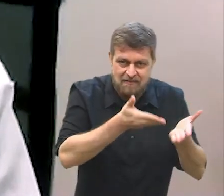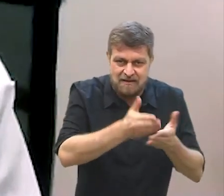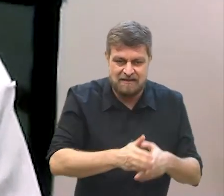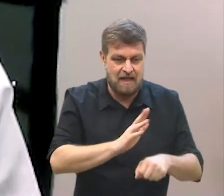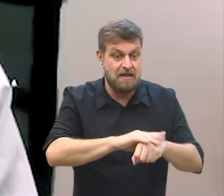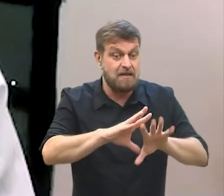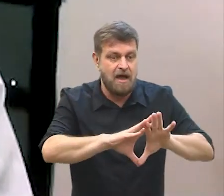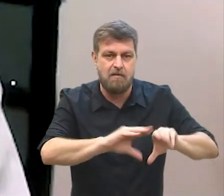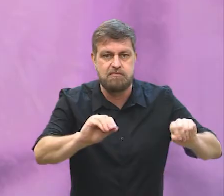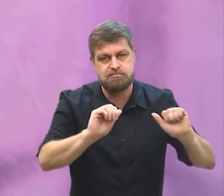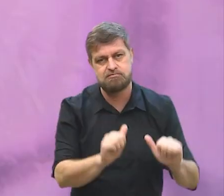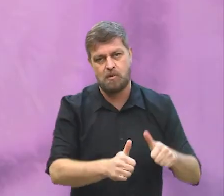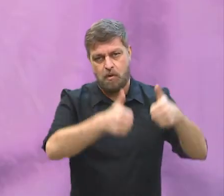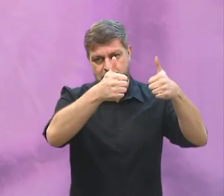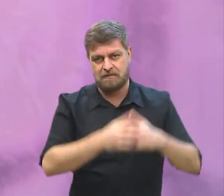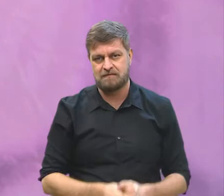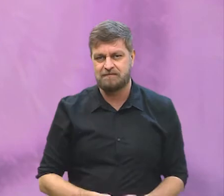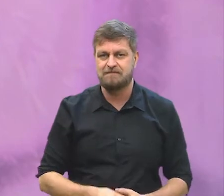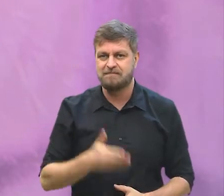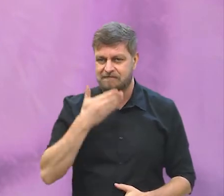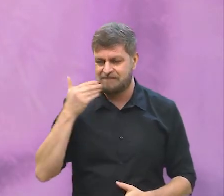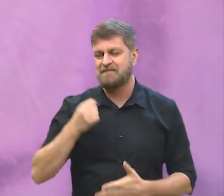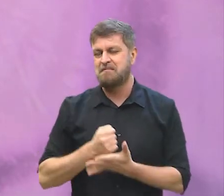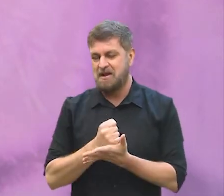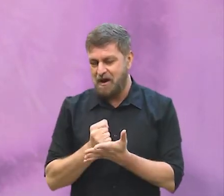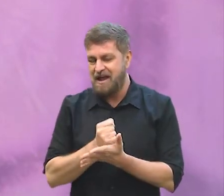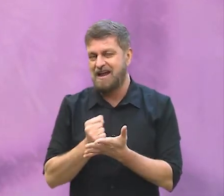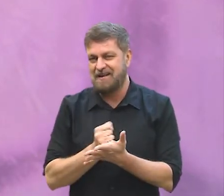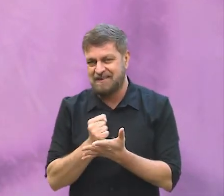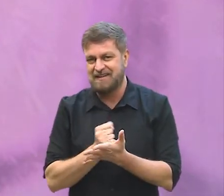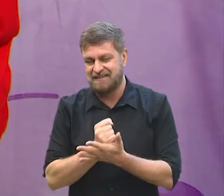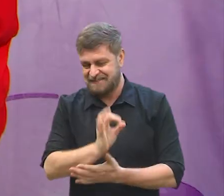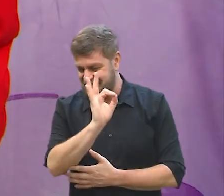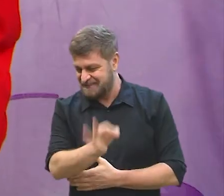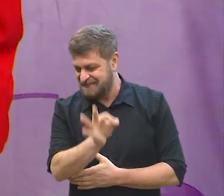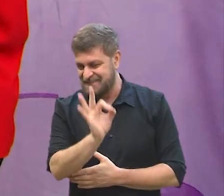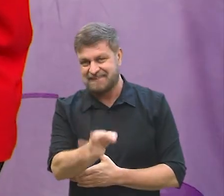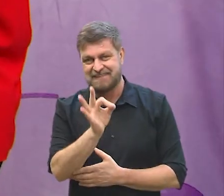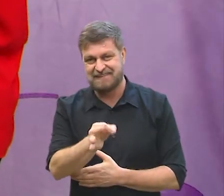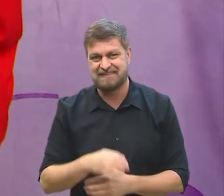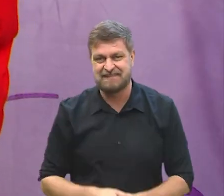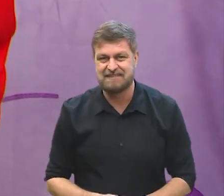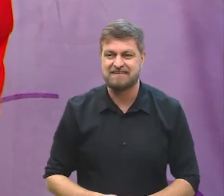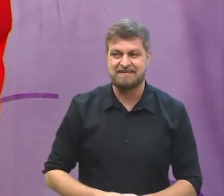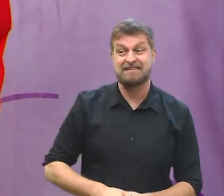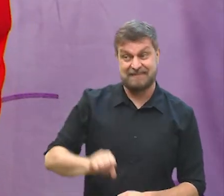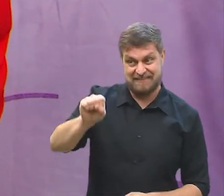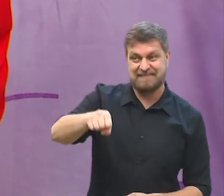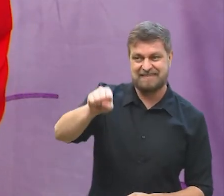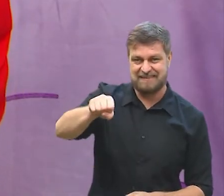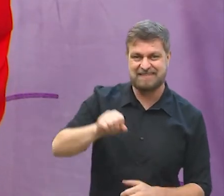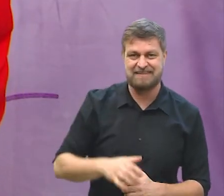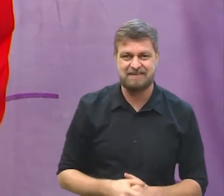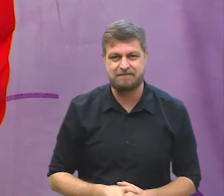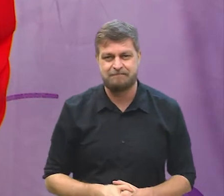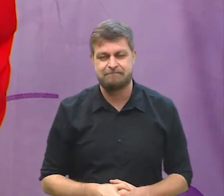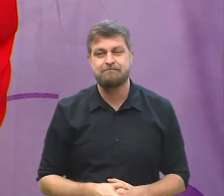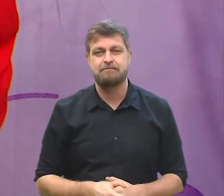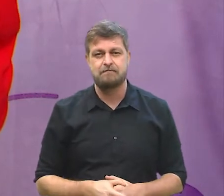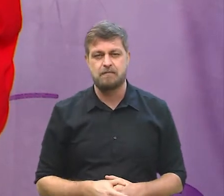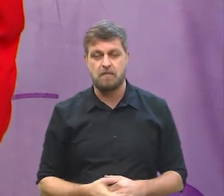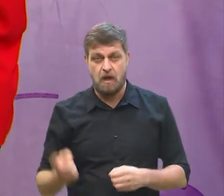ano que a gente não resolveu muitas coisas, né, pessoais, de saúde, E a gente tem estimulado isso. Os pacientes que são